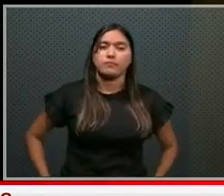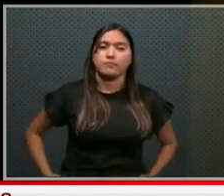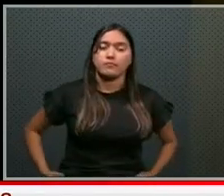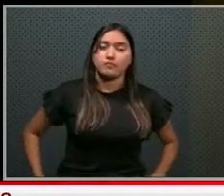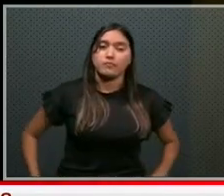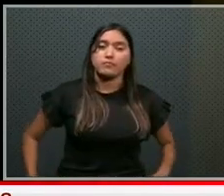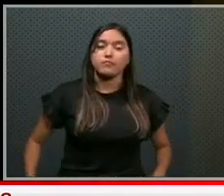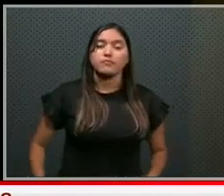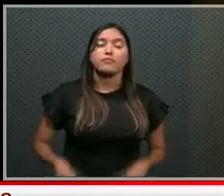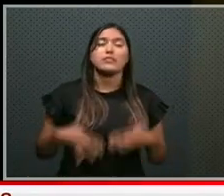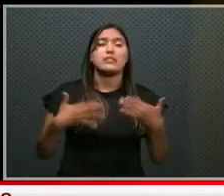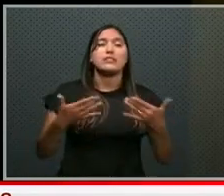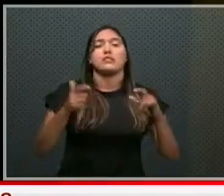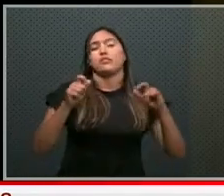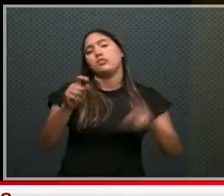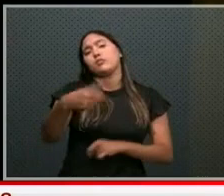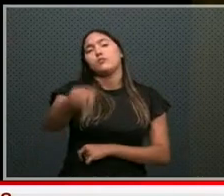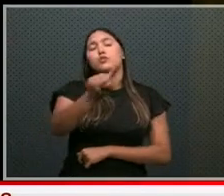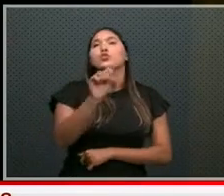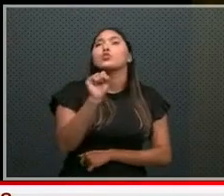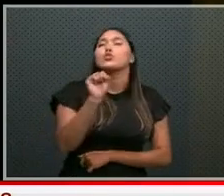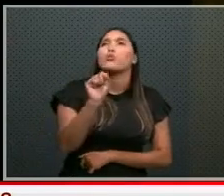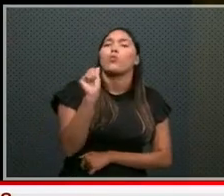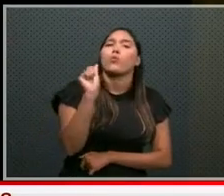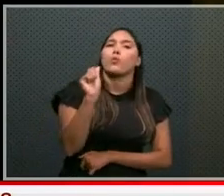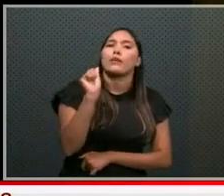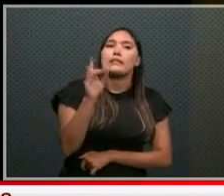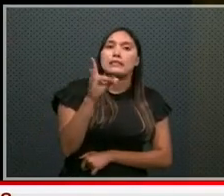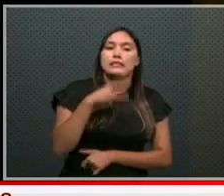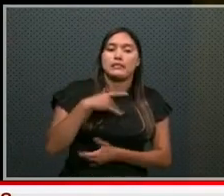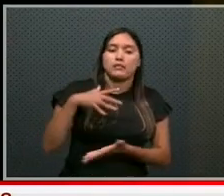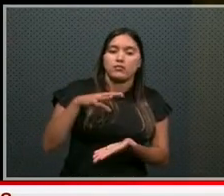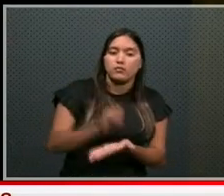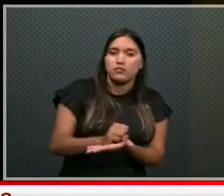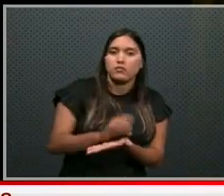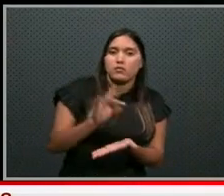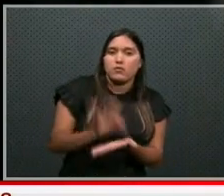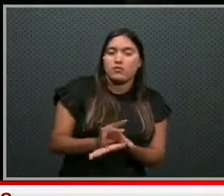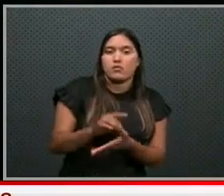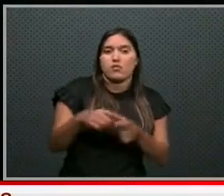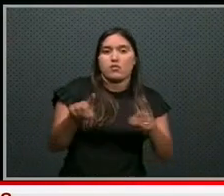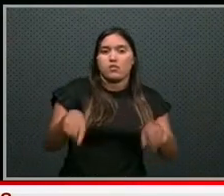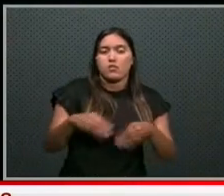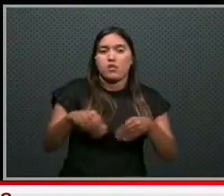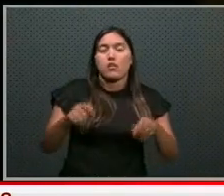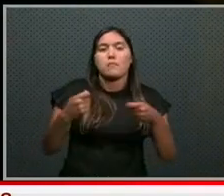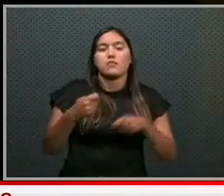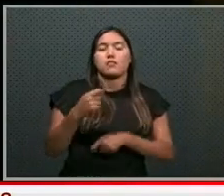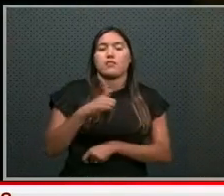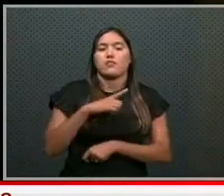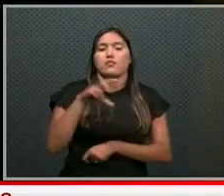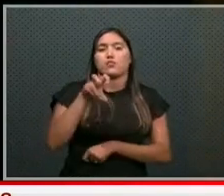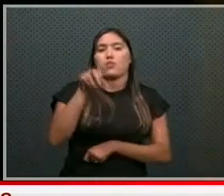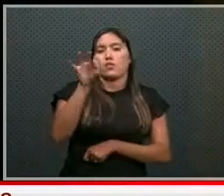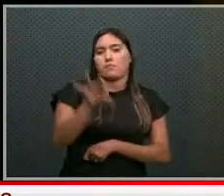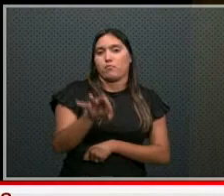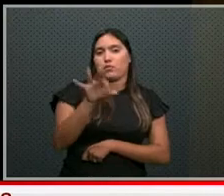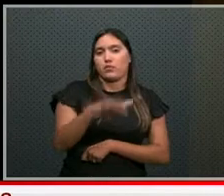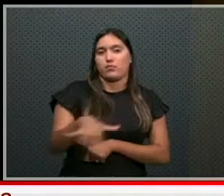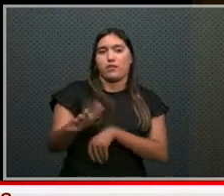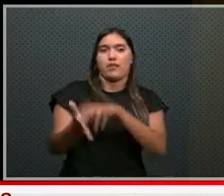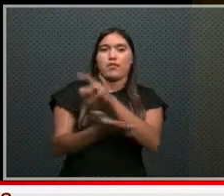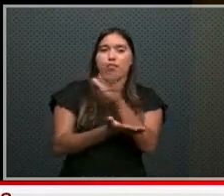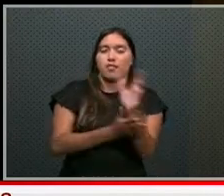E aí você só podia regularizar uma área de terra se você tivesse 50% da área desmatada